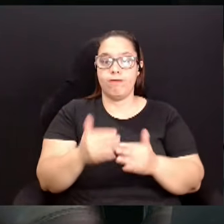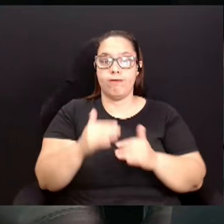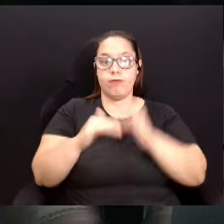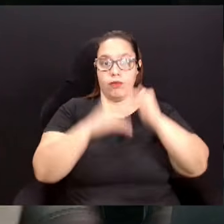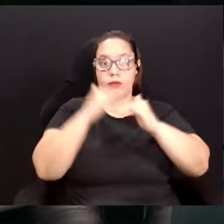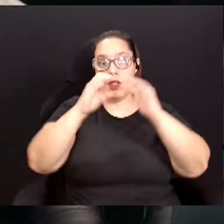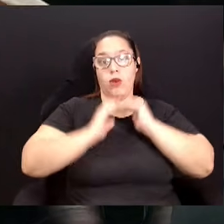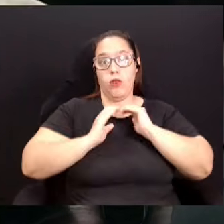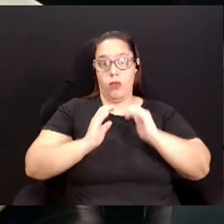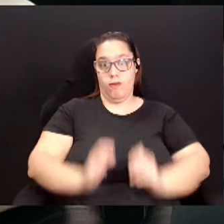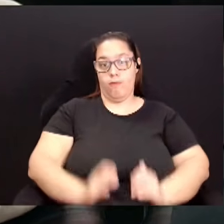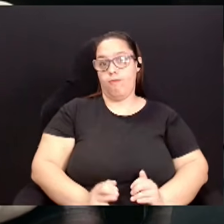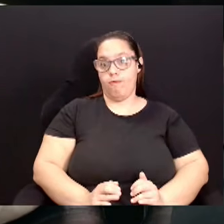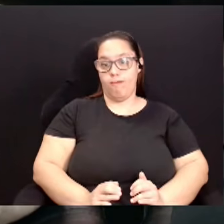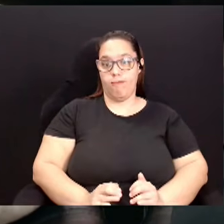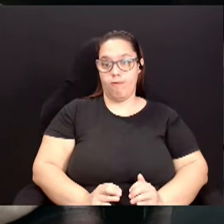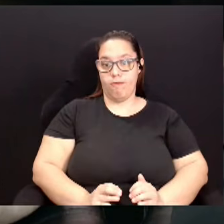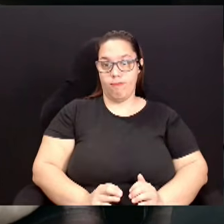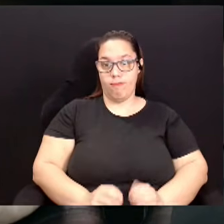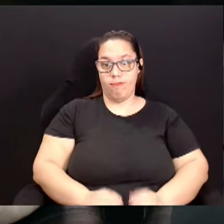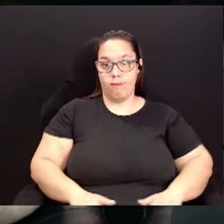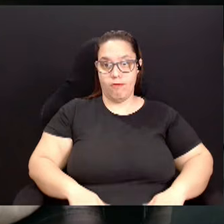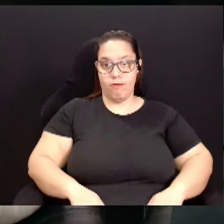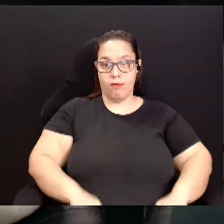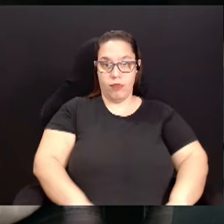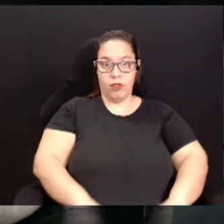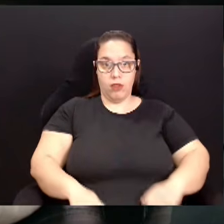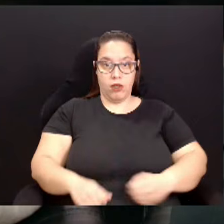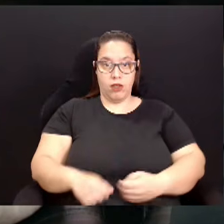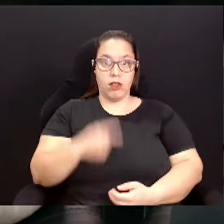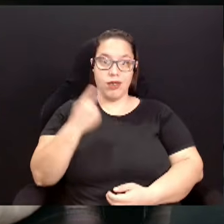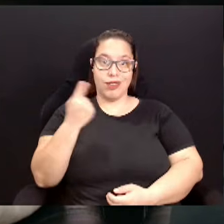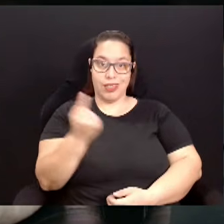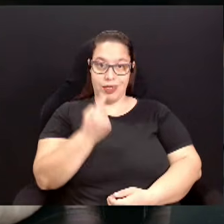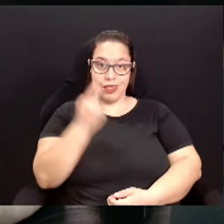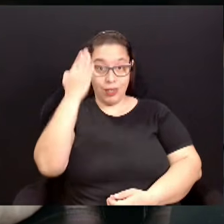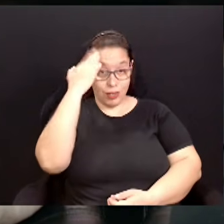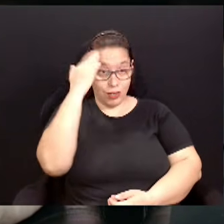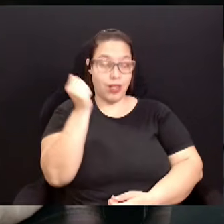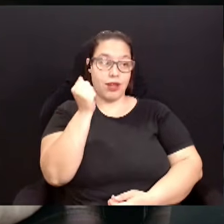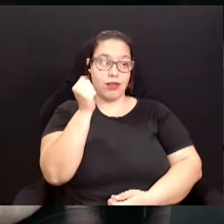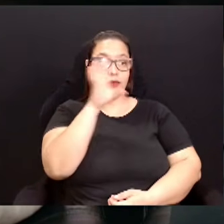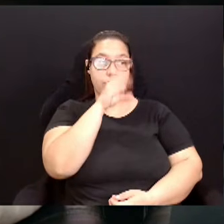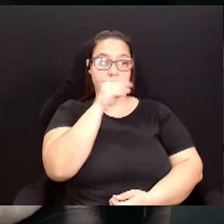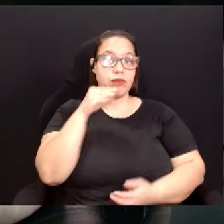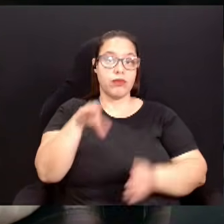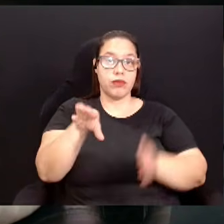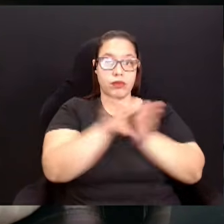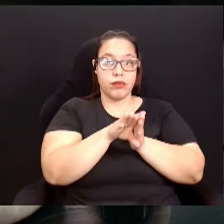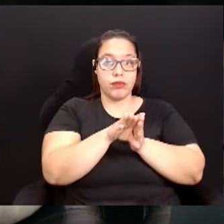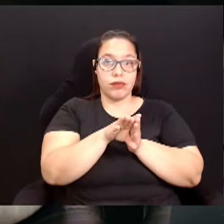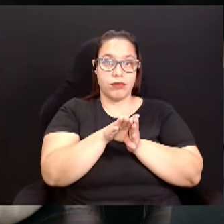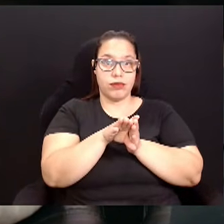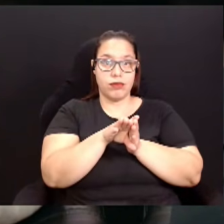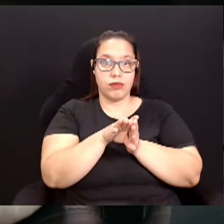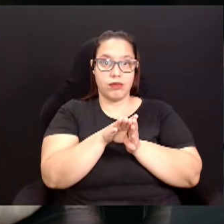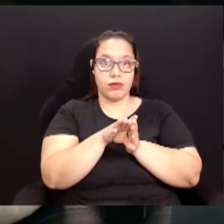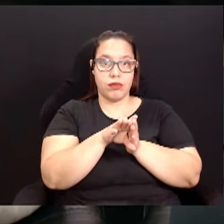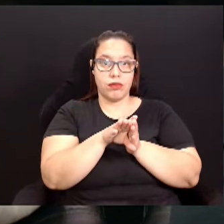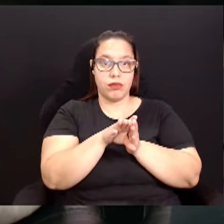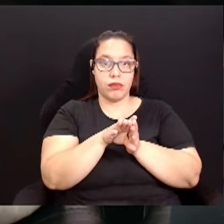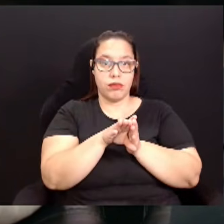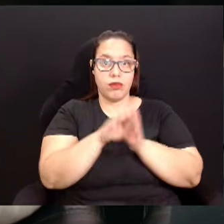de um pouco que isola, sabe? Às vezes o adolescente chega pra gente, ele tá num comportamento